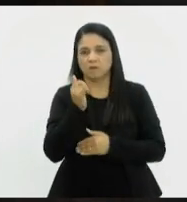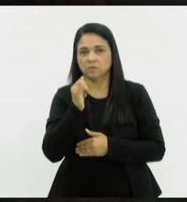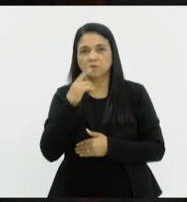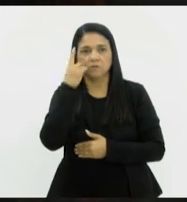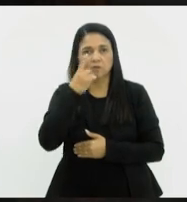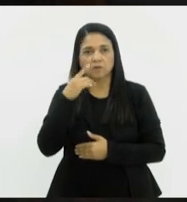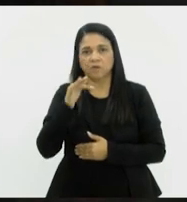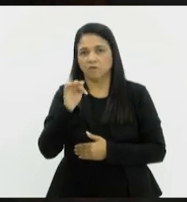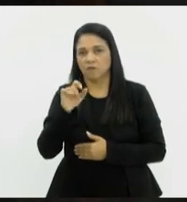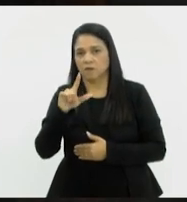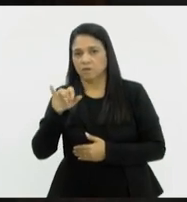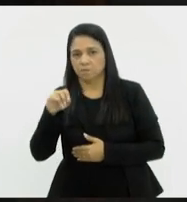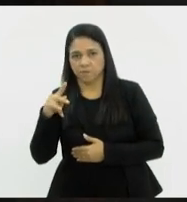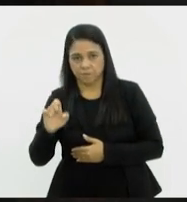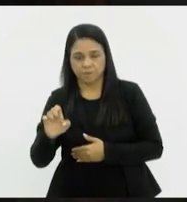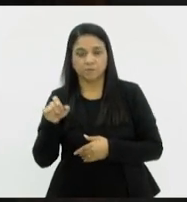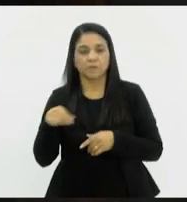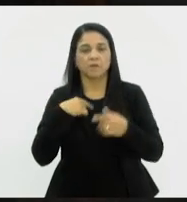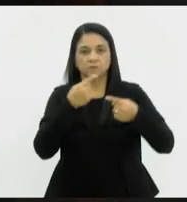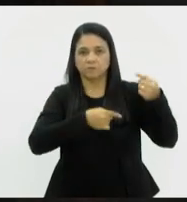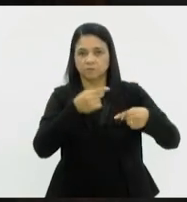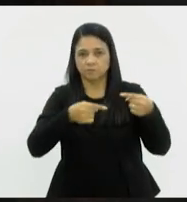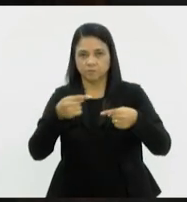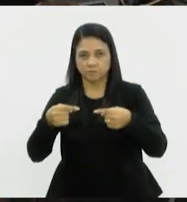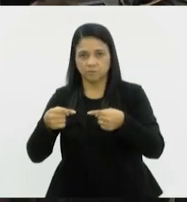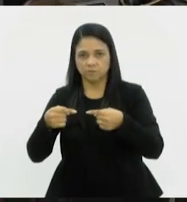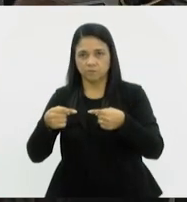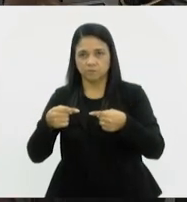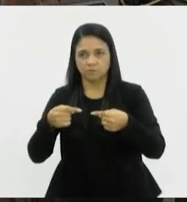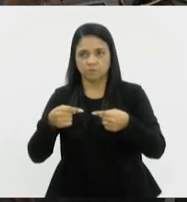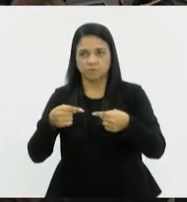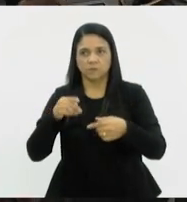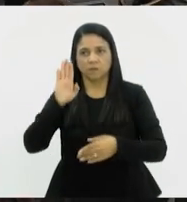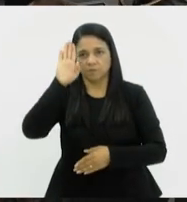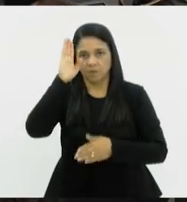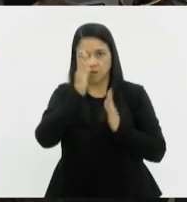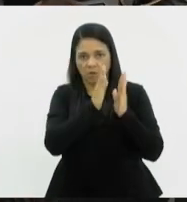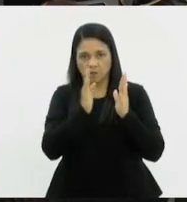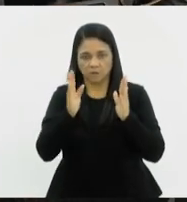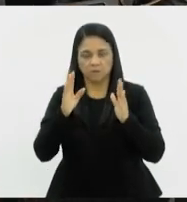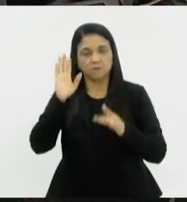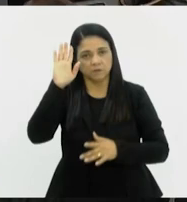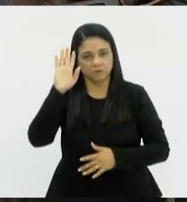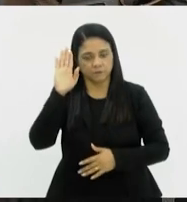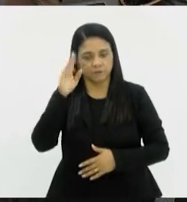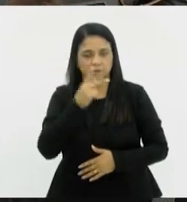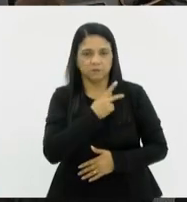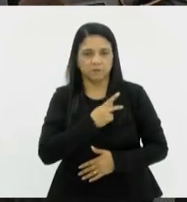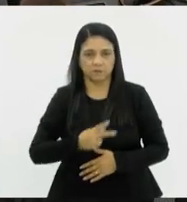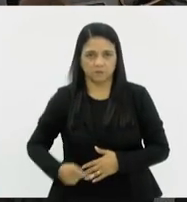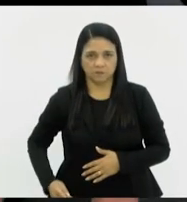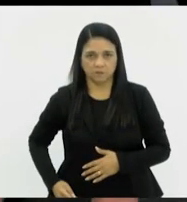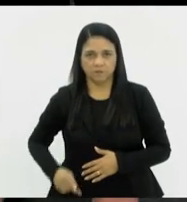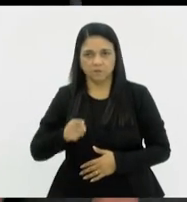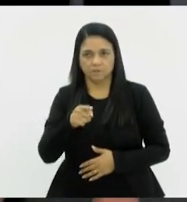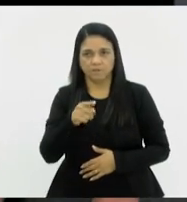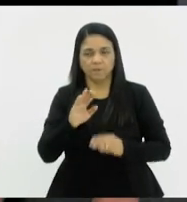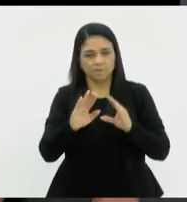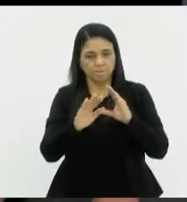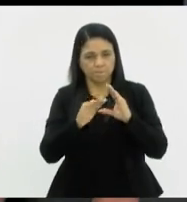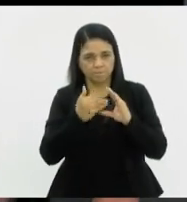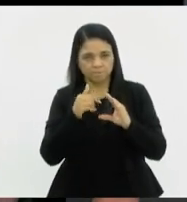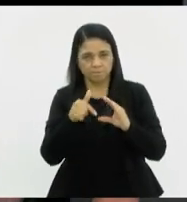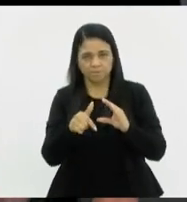deputado Felipe Soares. Em discussão. Pela ordem, questão de ordem. Senhor presidente, essa mensagem,